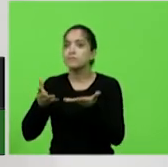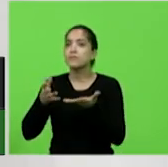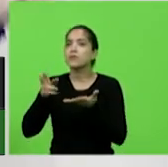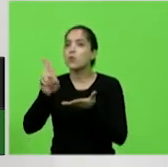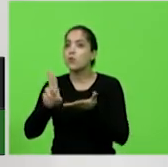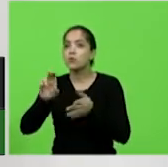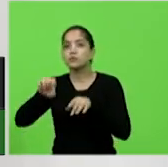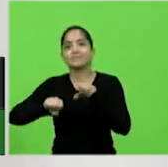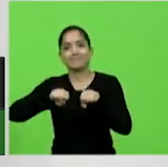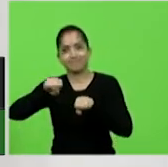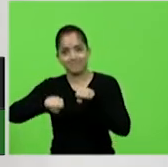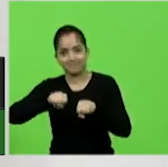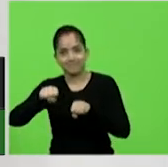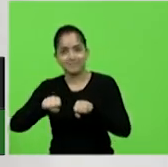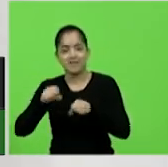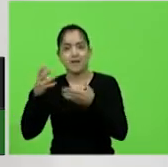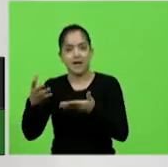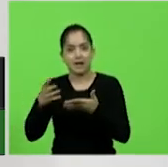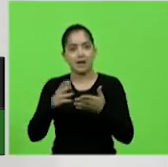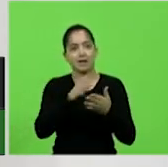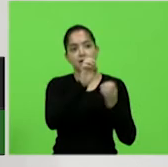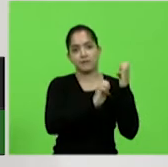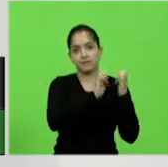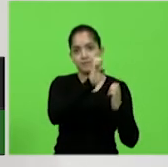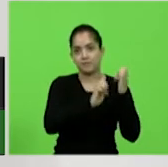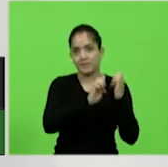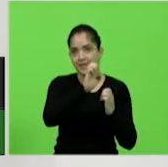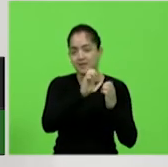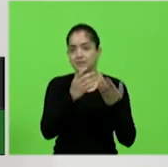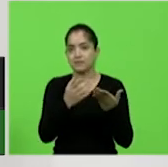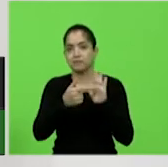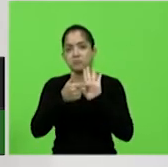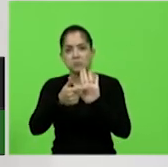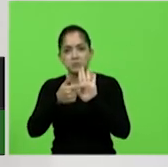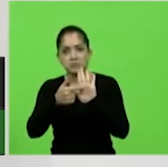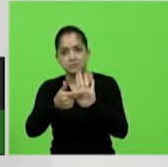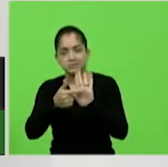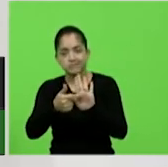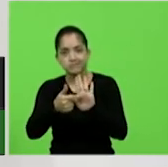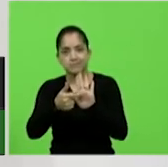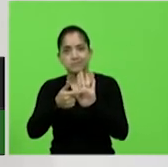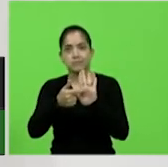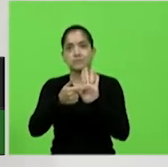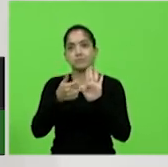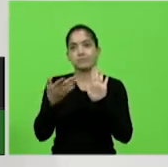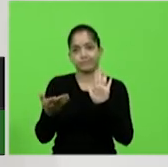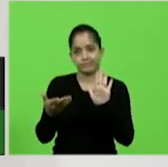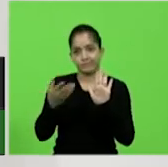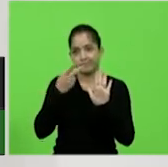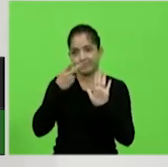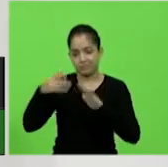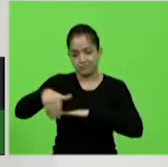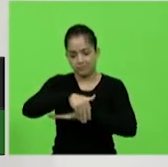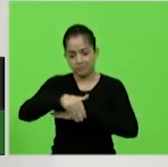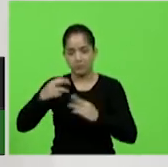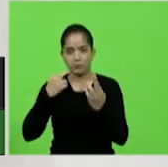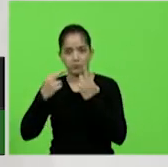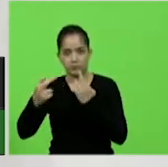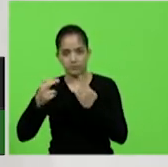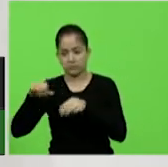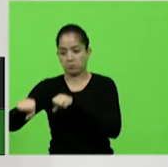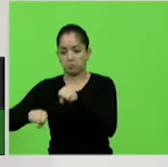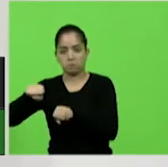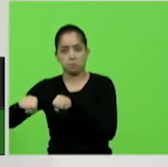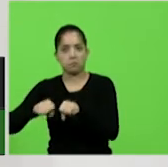bicicleta. Aí vem a concessionária Arteris, numa declaração infeliz, dizer que rodovia não é lugar para